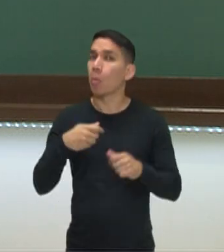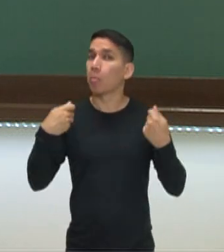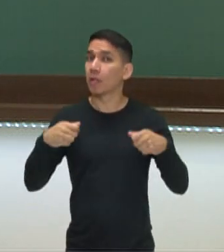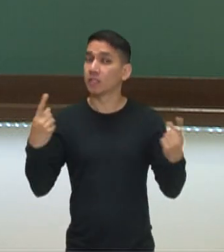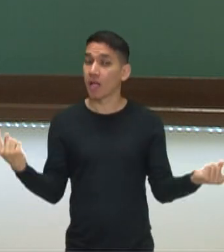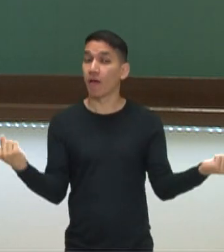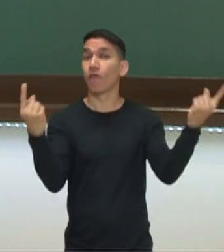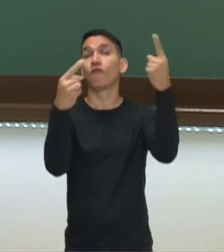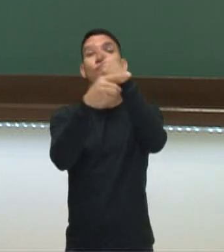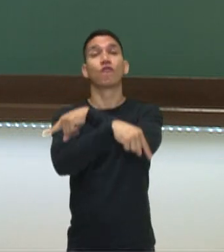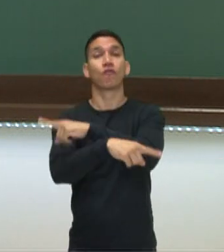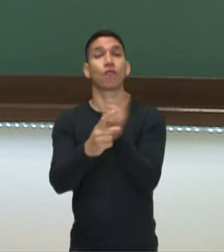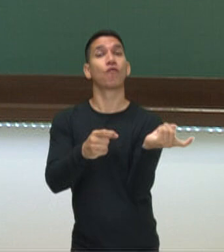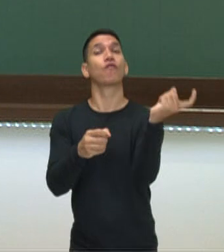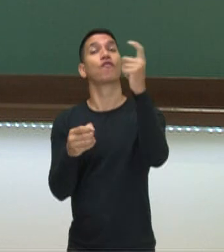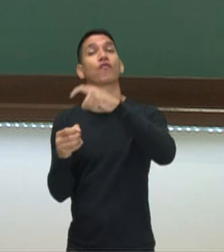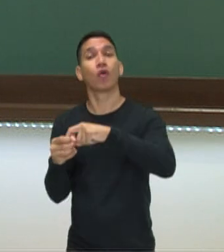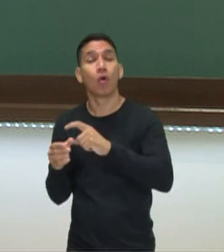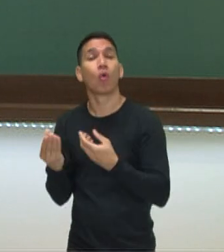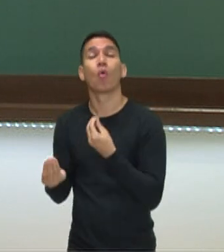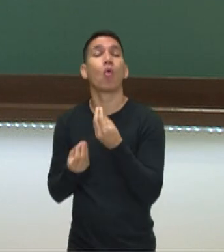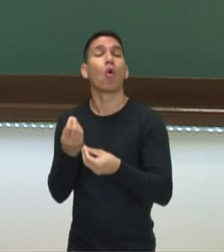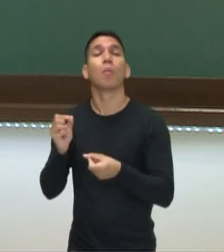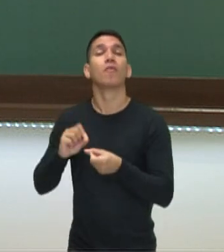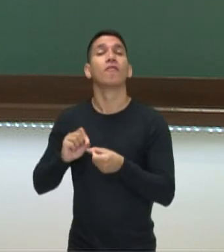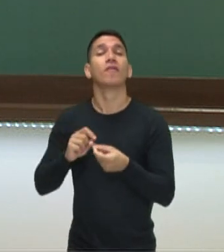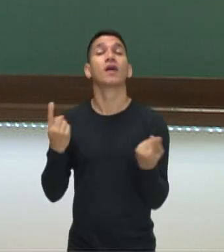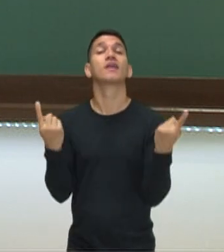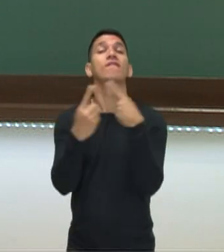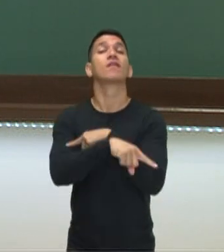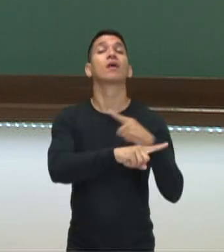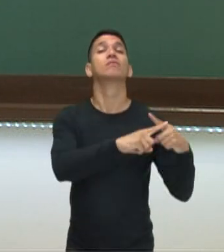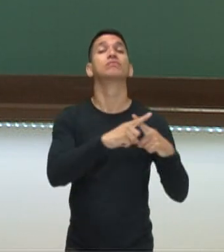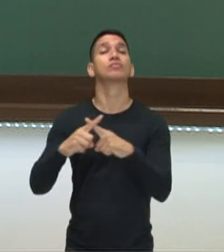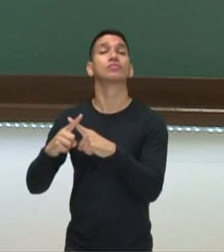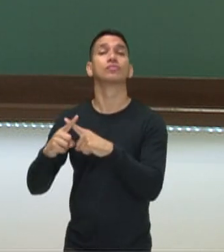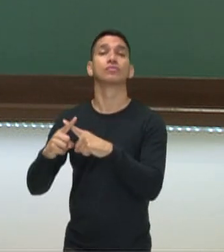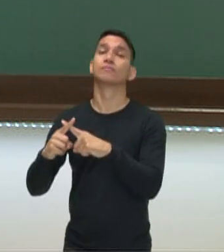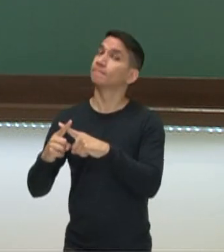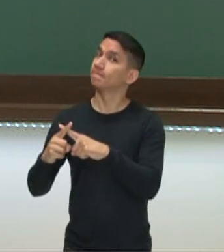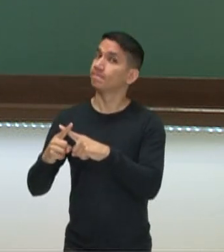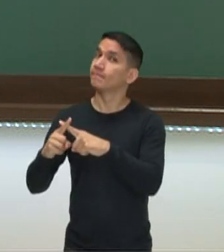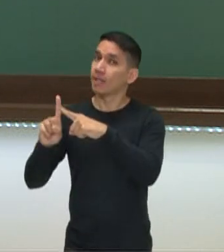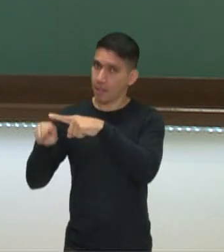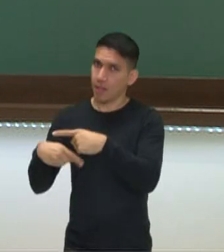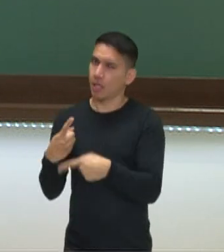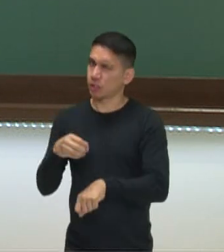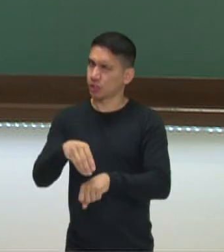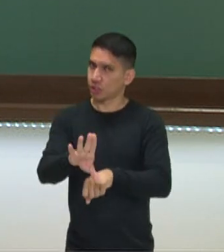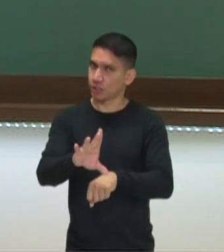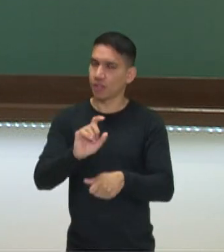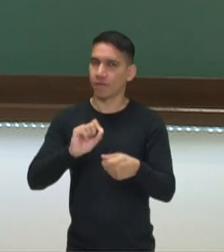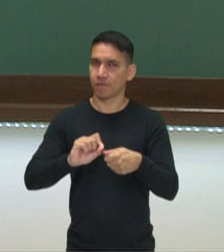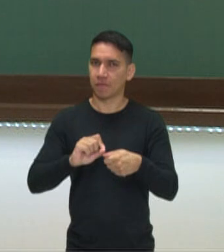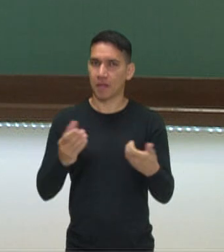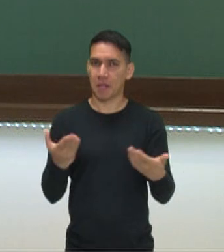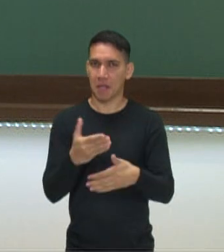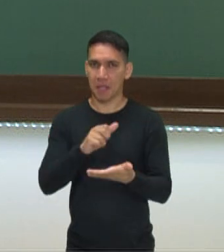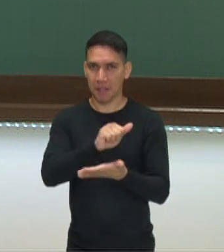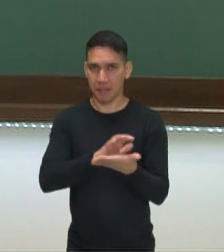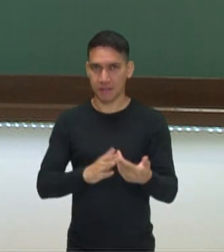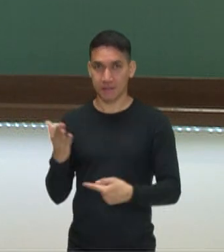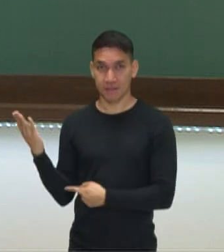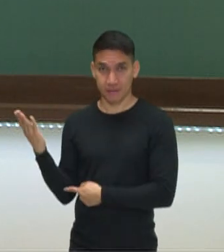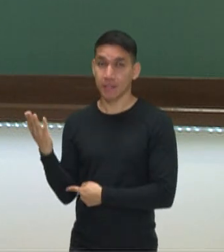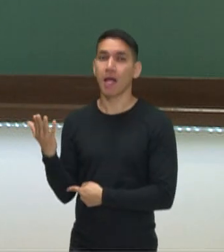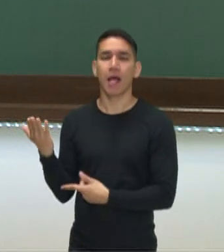desfazer, voltar lá no começo, como é que eu trabalho com o inverso da multiplicação? É a dica que eu deixo para você resolver esse exercício aí